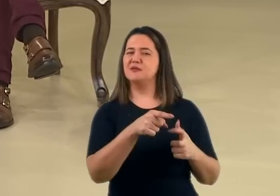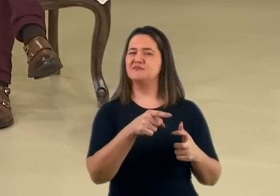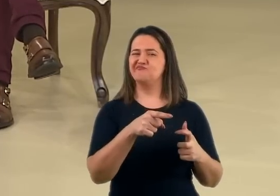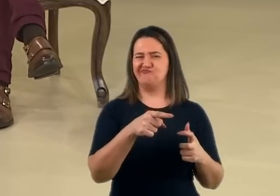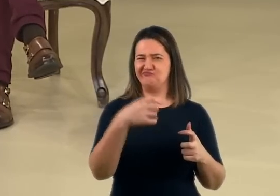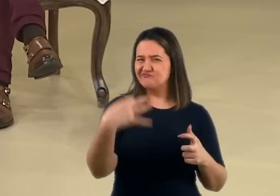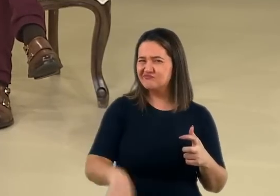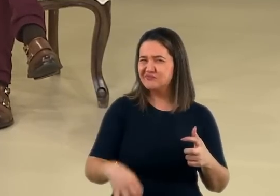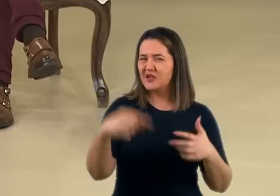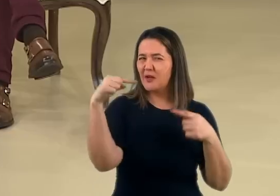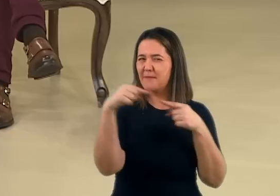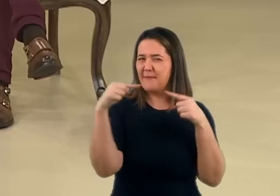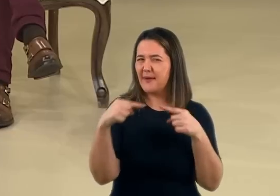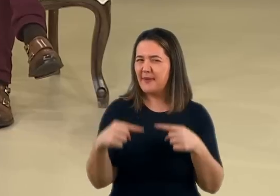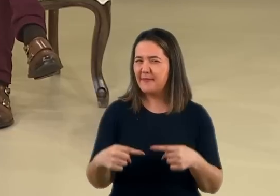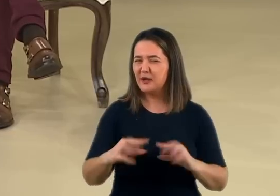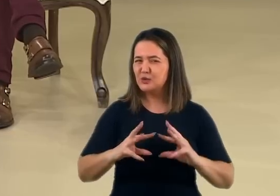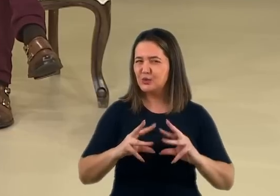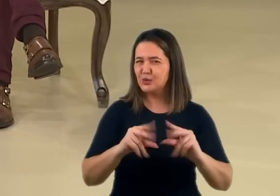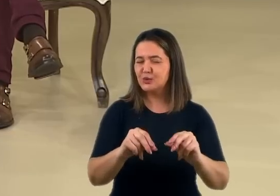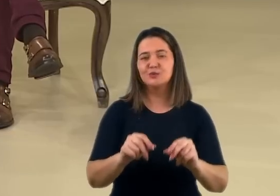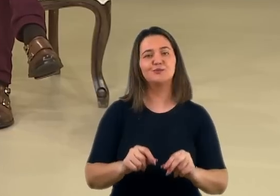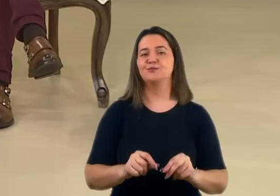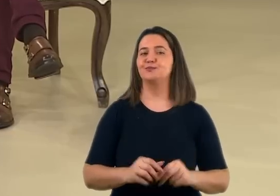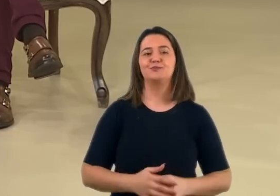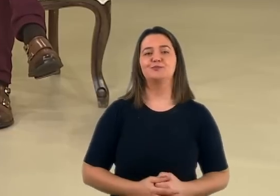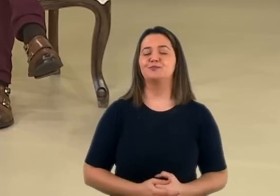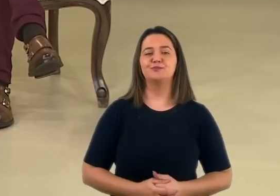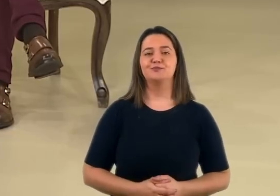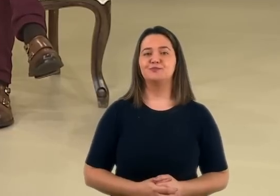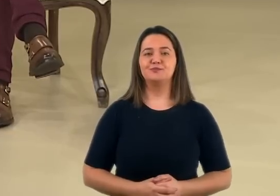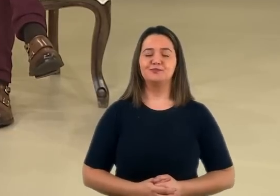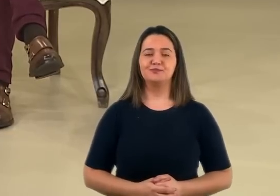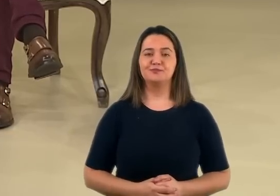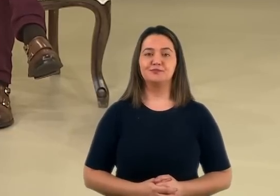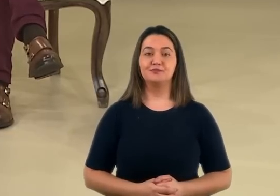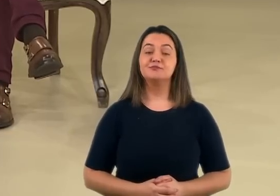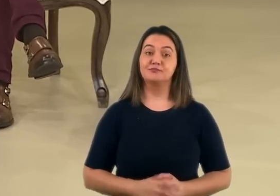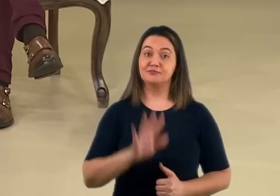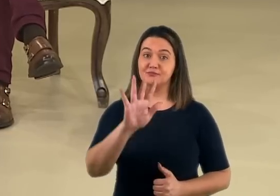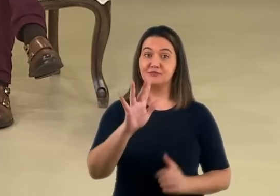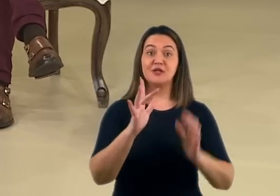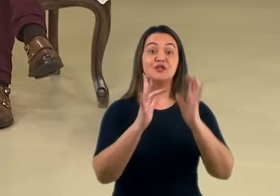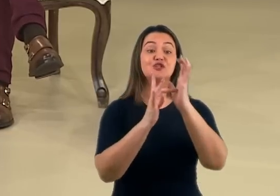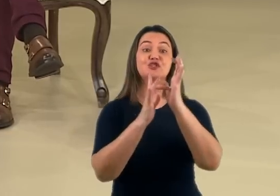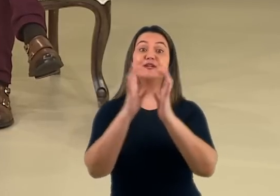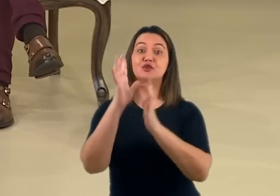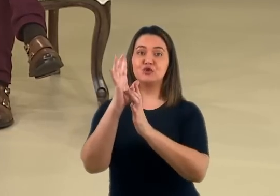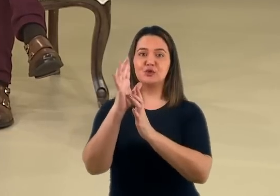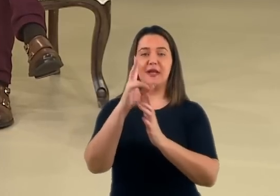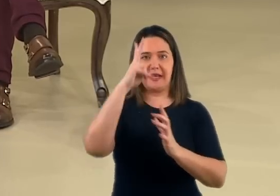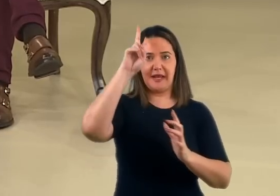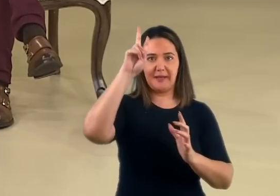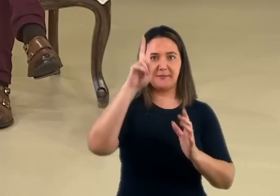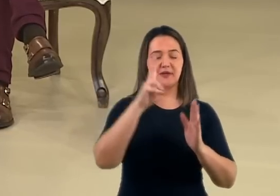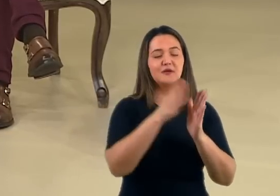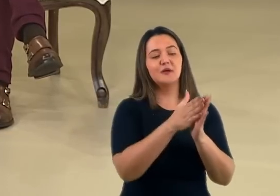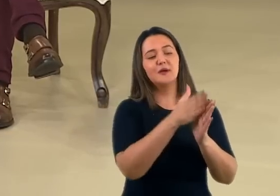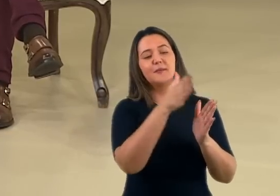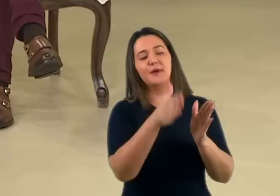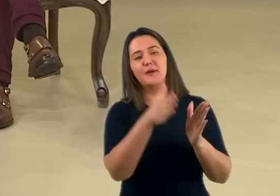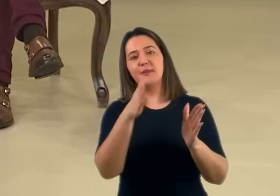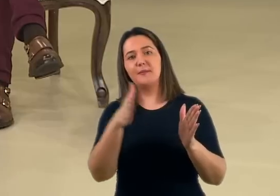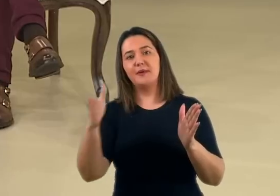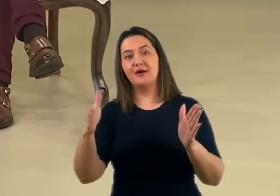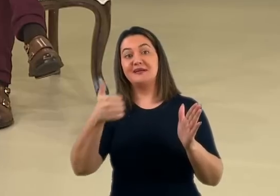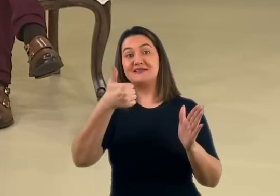que faz cair por terra toda essa lógica. Sabe qual é? É que Jesus, que teve o seu ministério